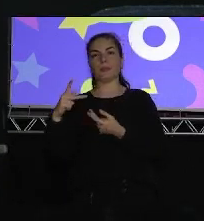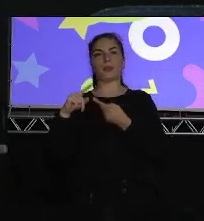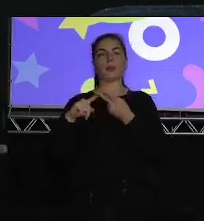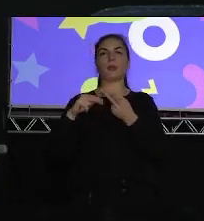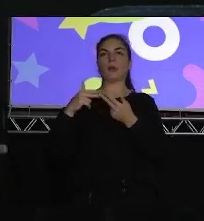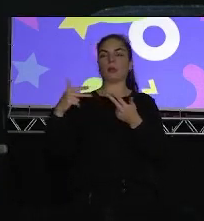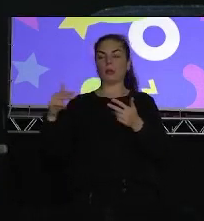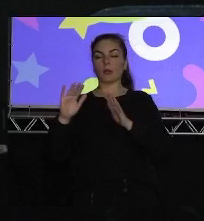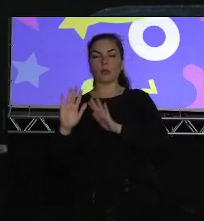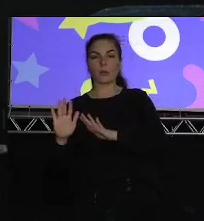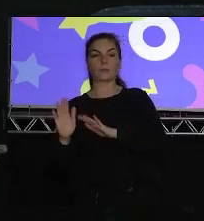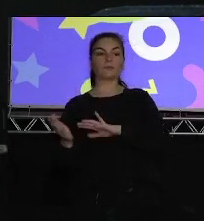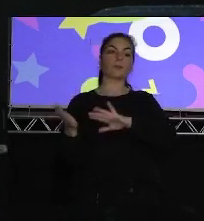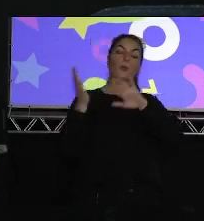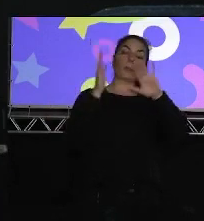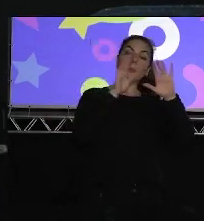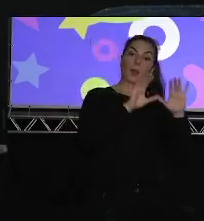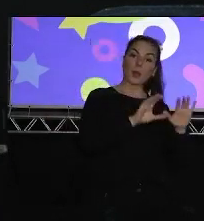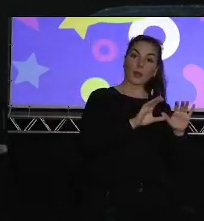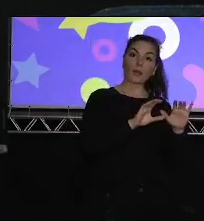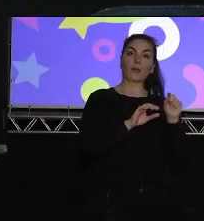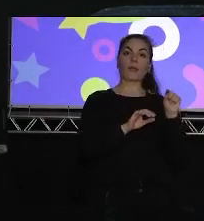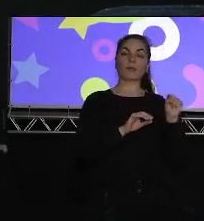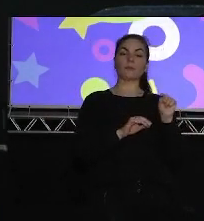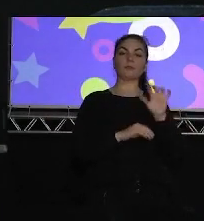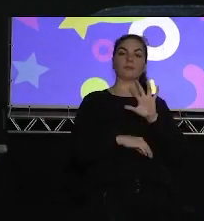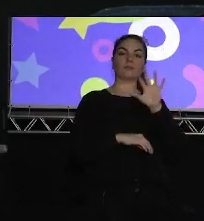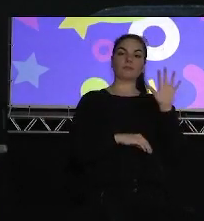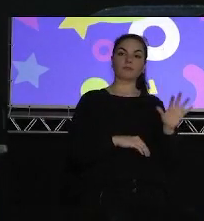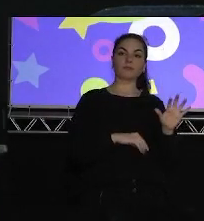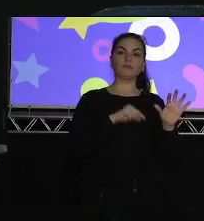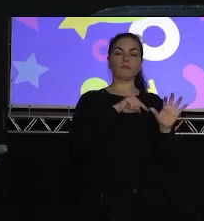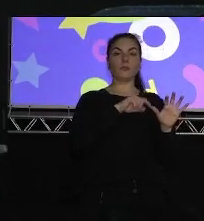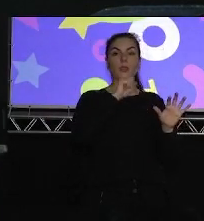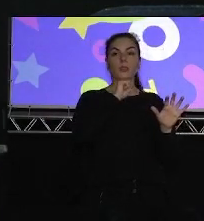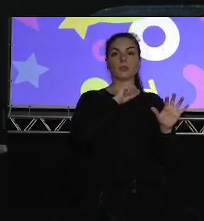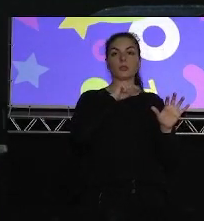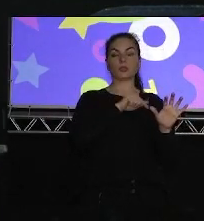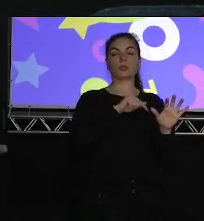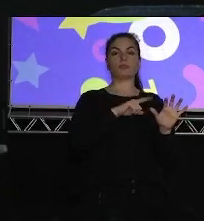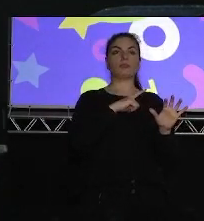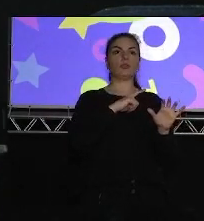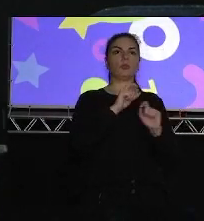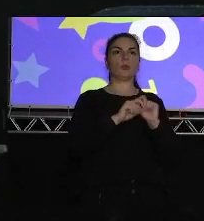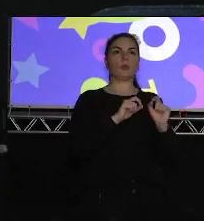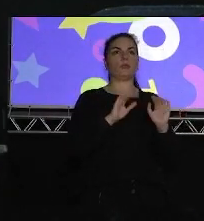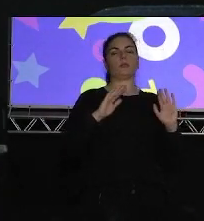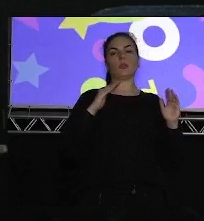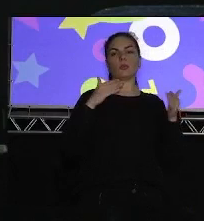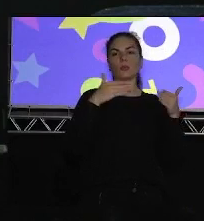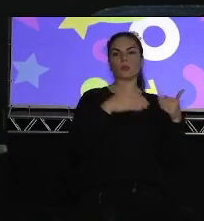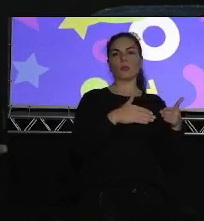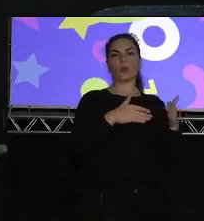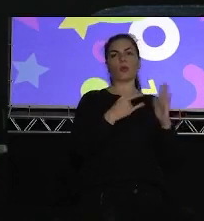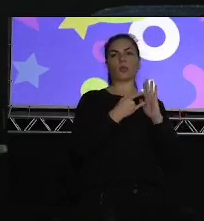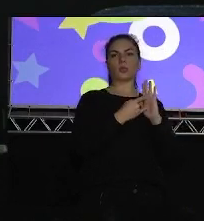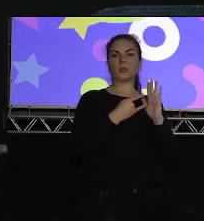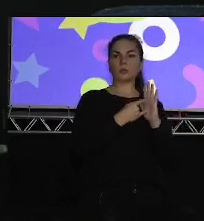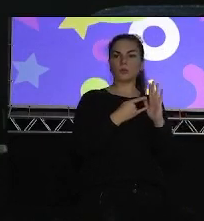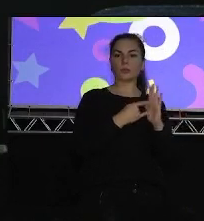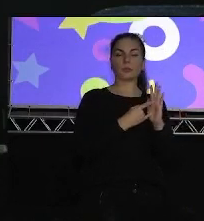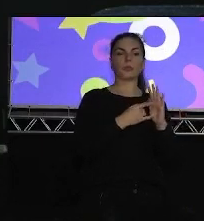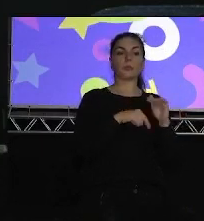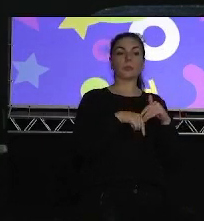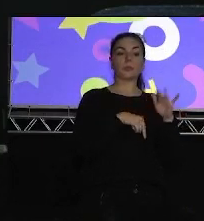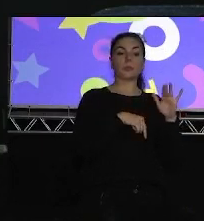etc. E uma área 2, uma Value Stream 2, que tinha mais focado em desenvolvimento, mas